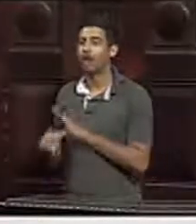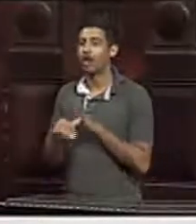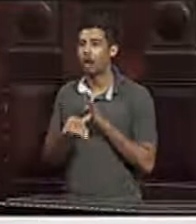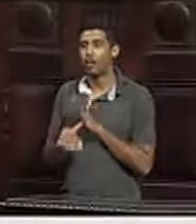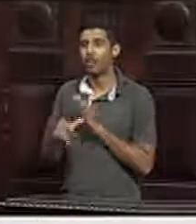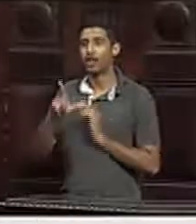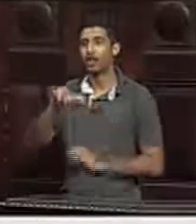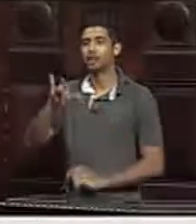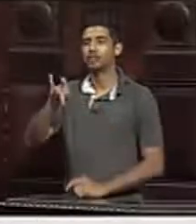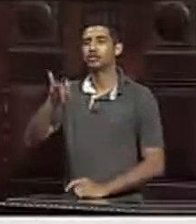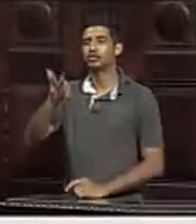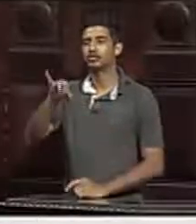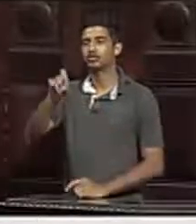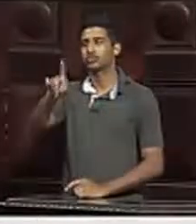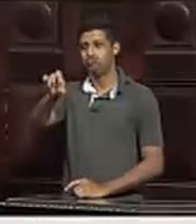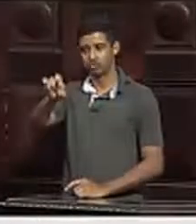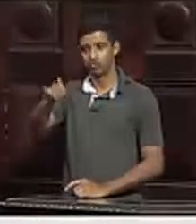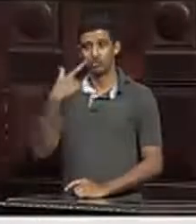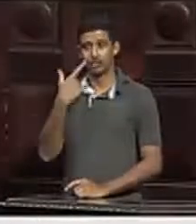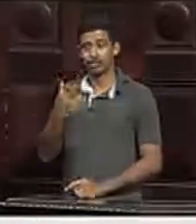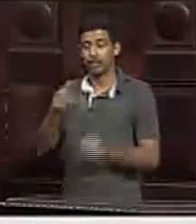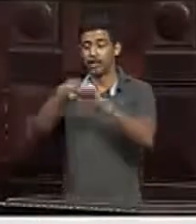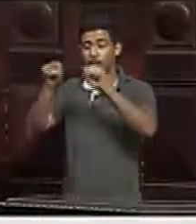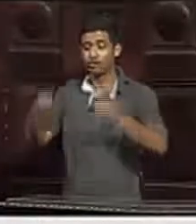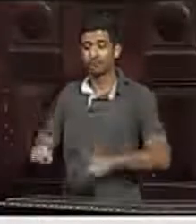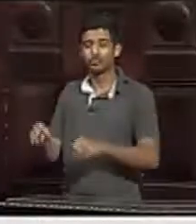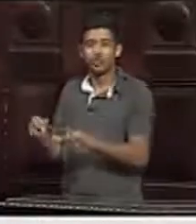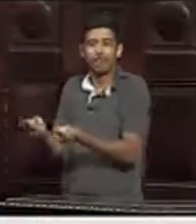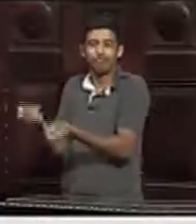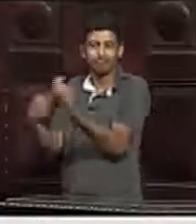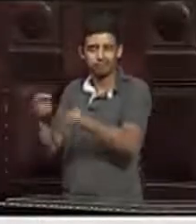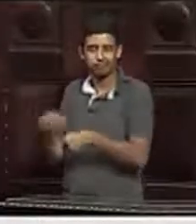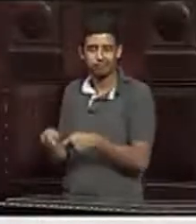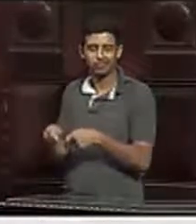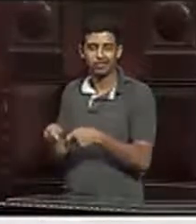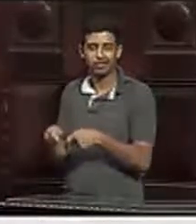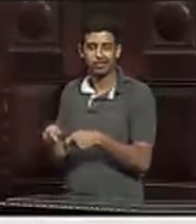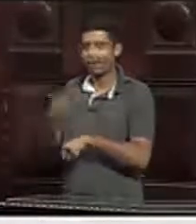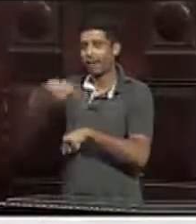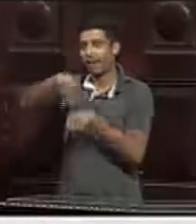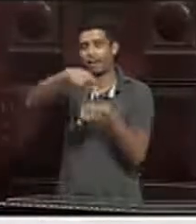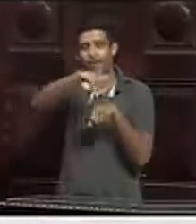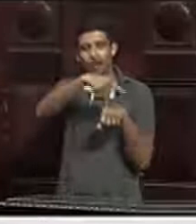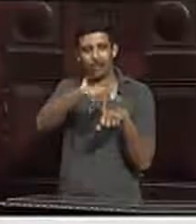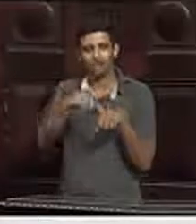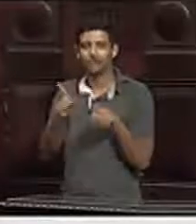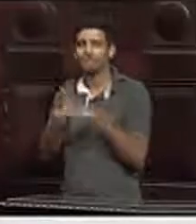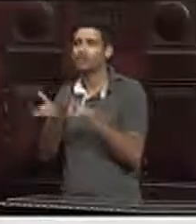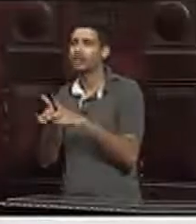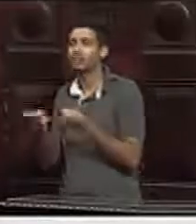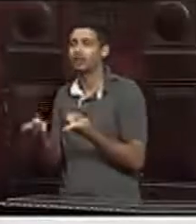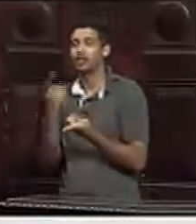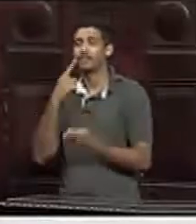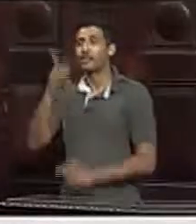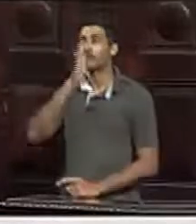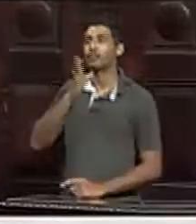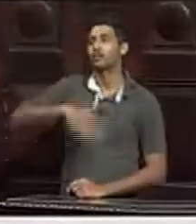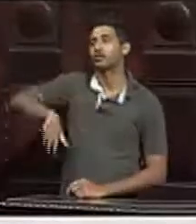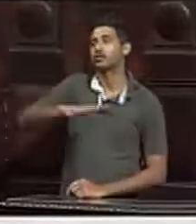licitude. Então, o sistema financeiro internacional e o sistema financeiro